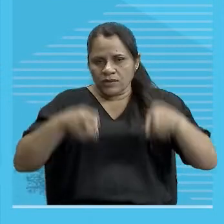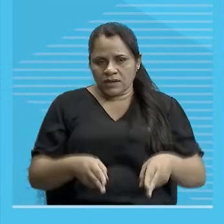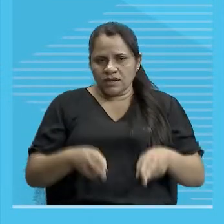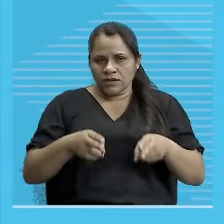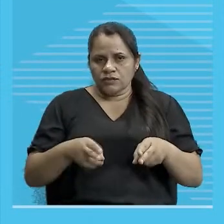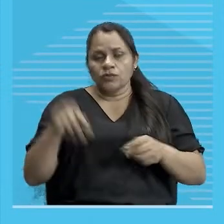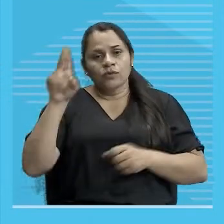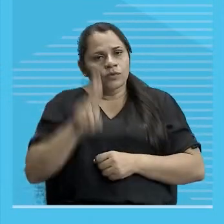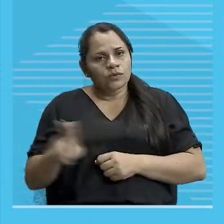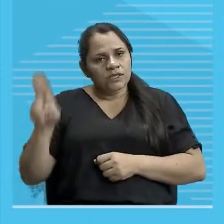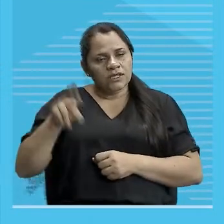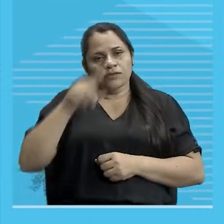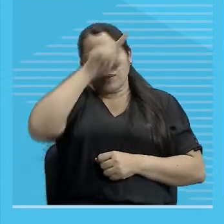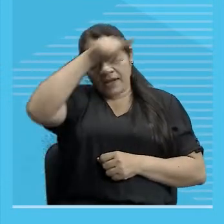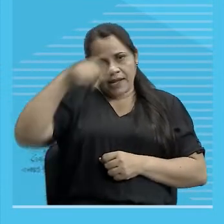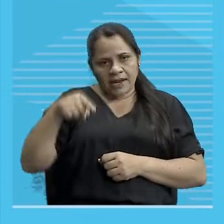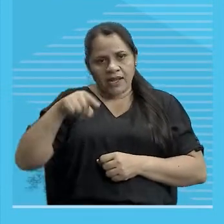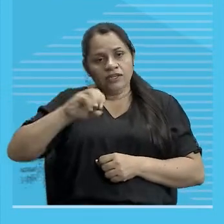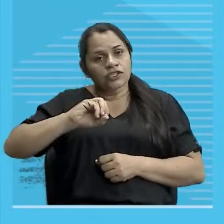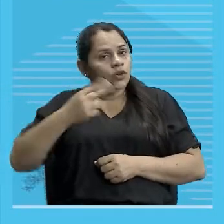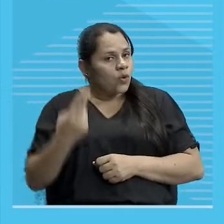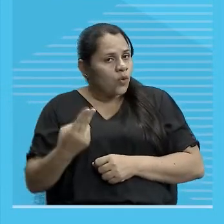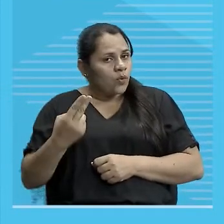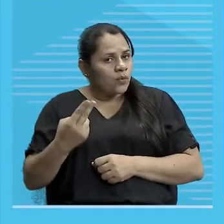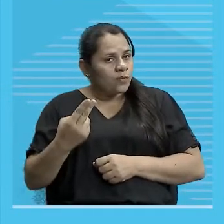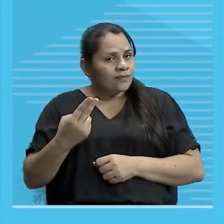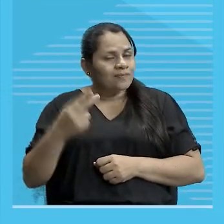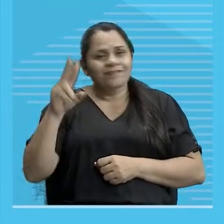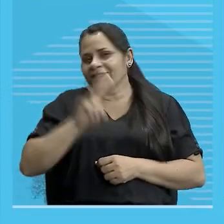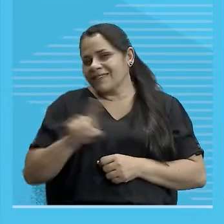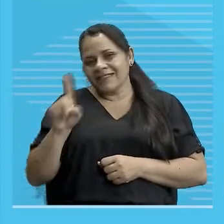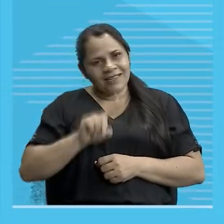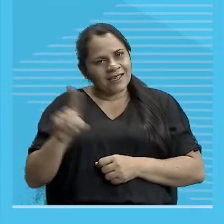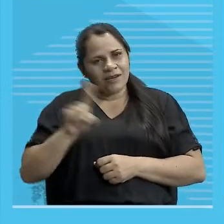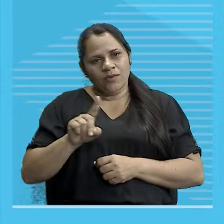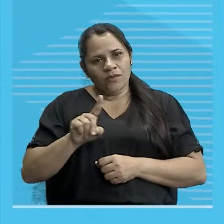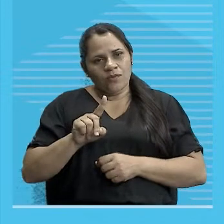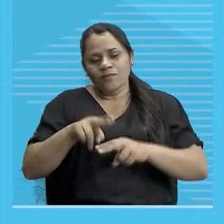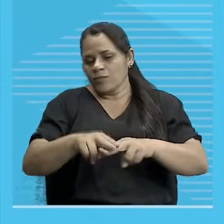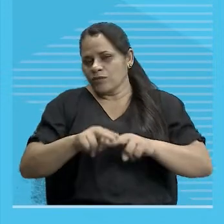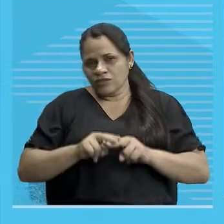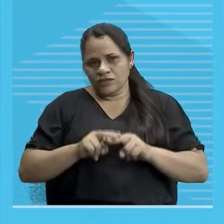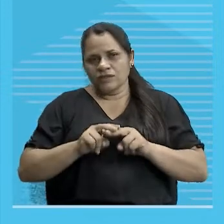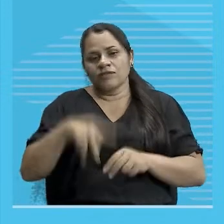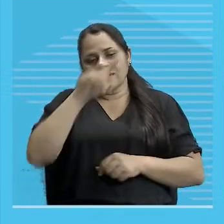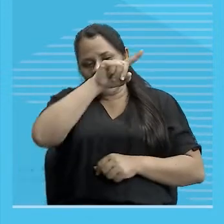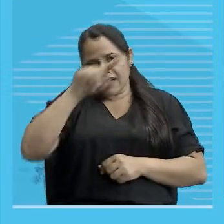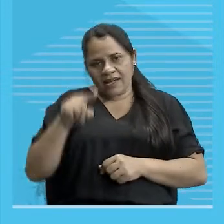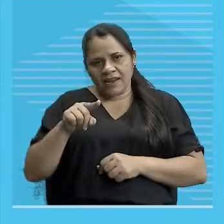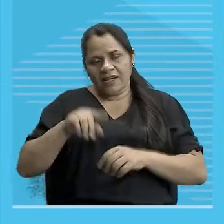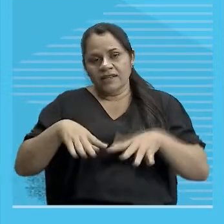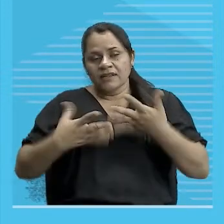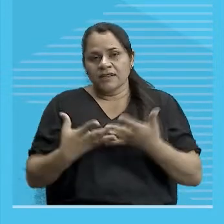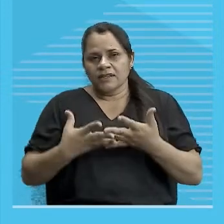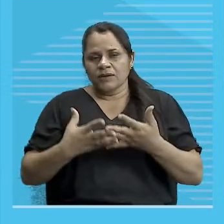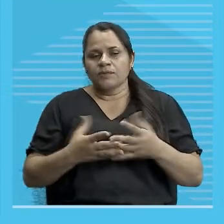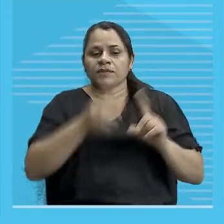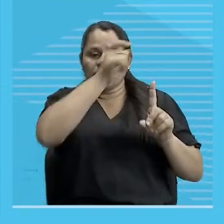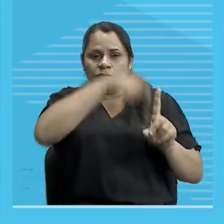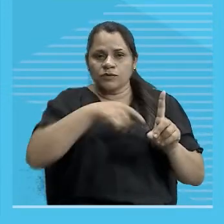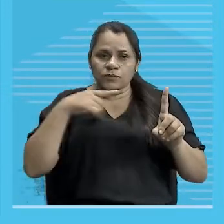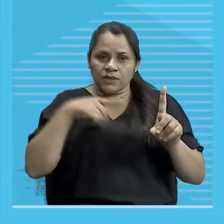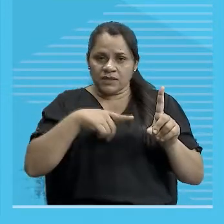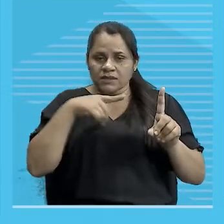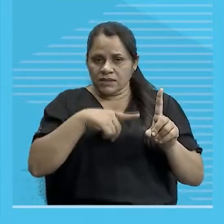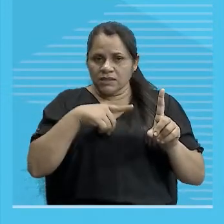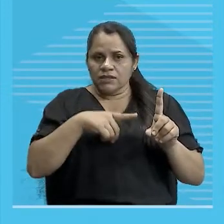portanto, ou sem crase, pode resultar em uma mudança de sentido drástica. Nós temos um escritor, graças a Deus